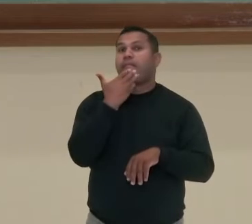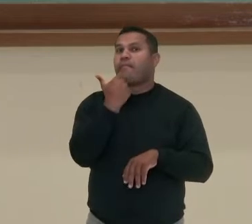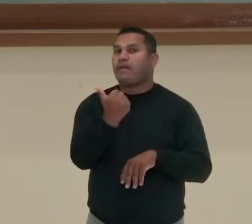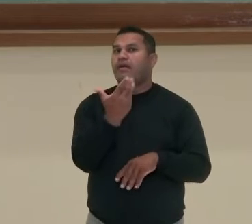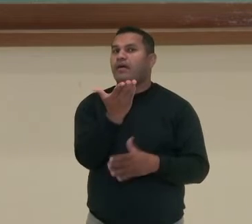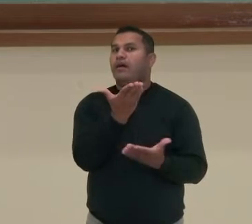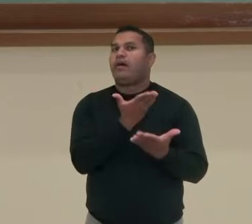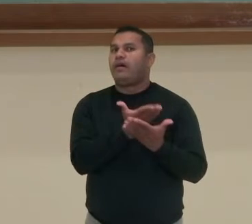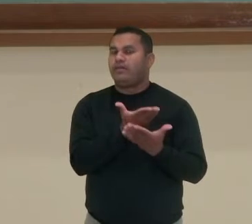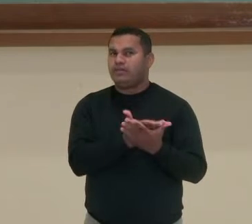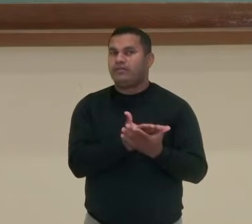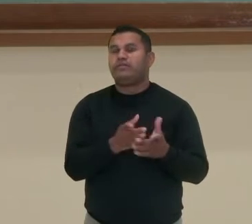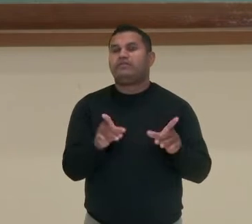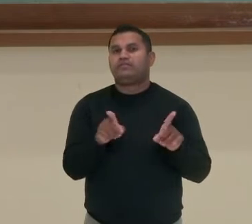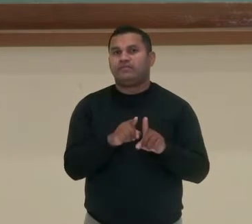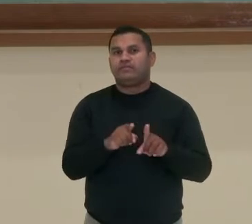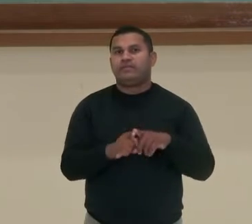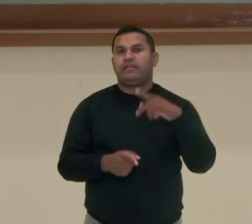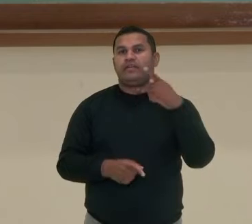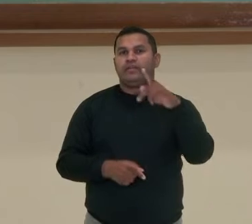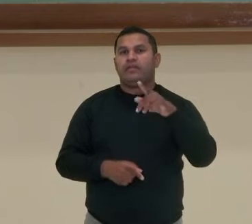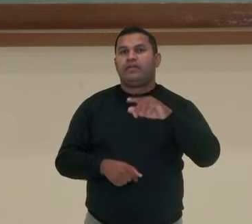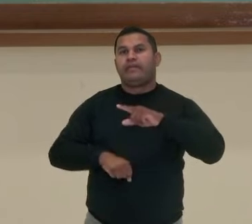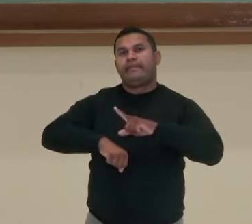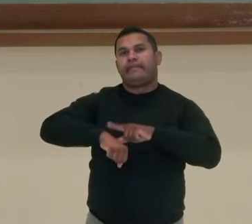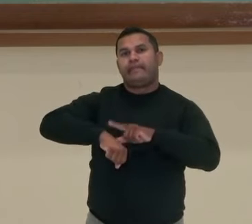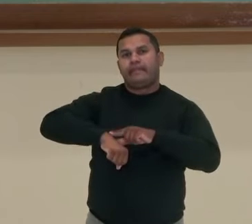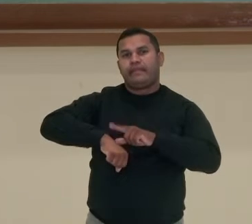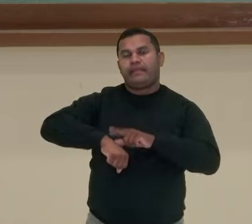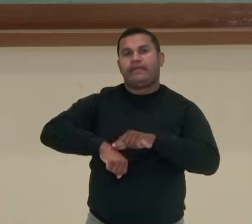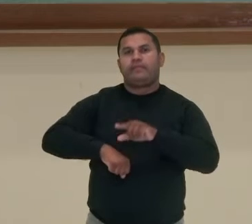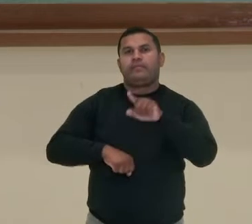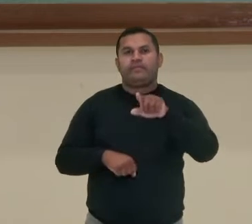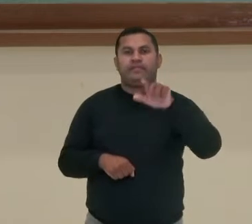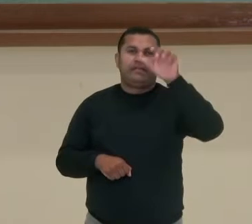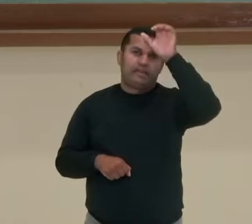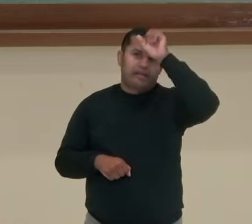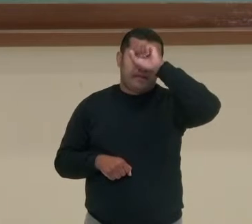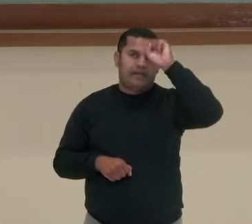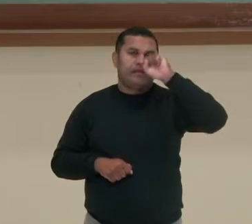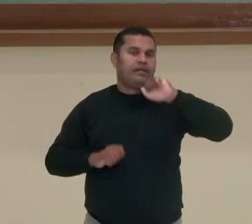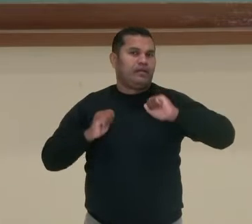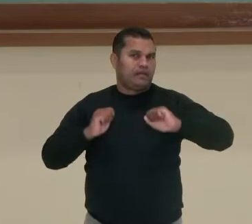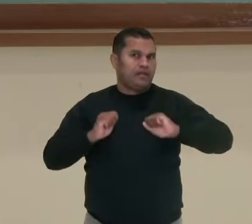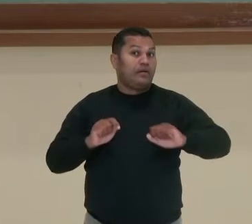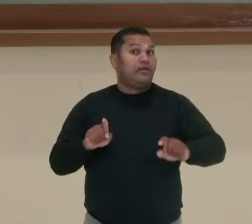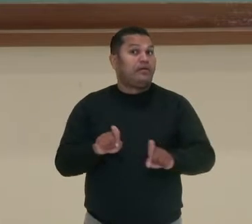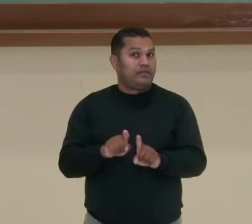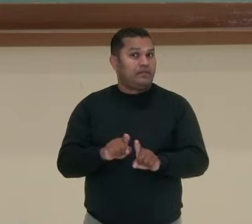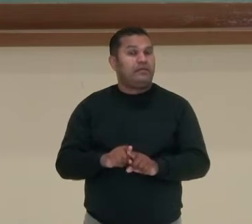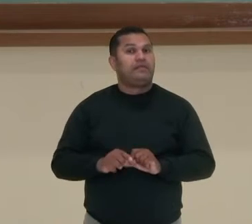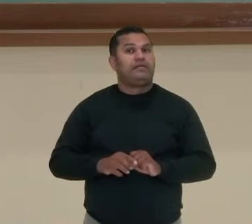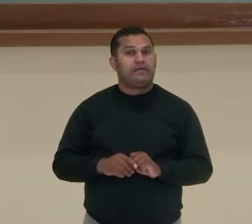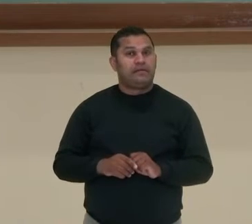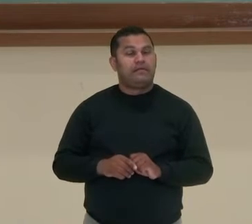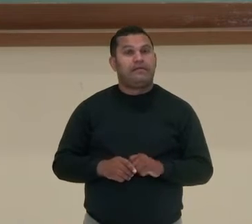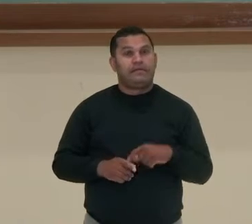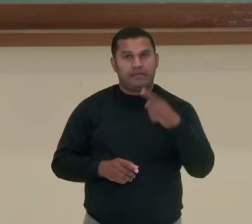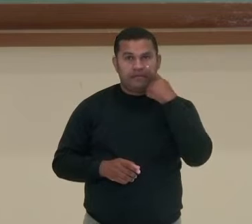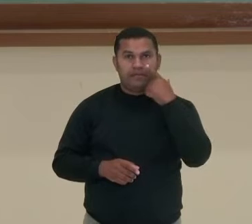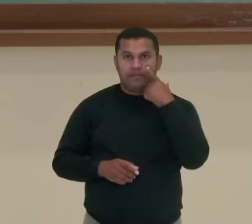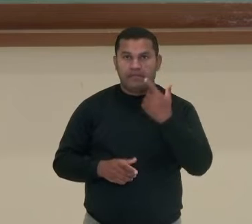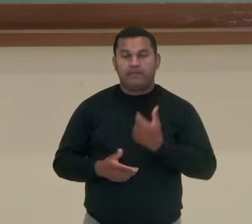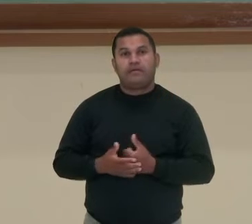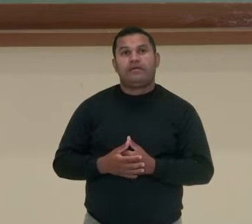e a organização também do tempo, a organização de um aprendizado melhor para vocês, mais efetivo. Bora lá? Embarque nessa aventura, vamos